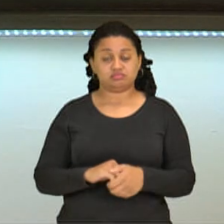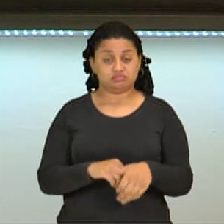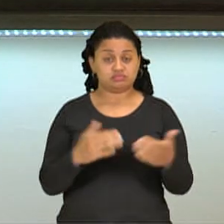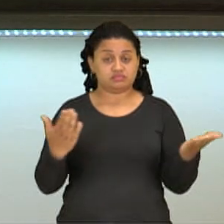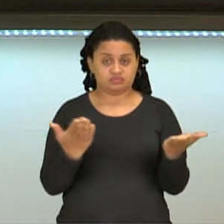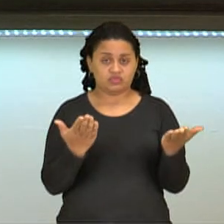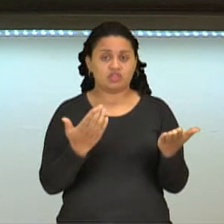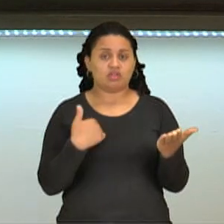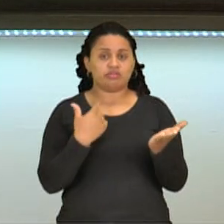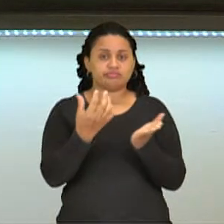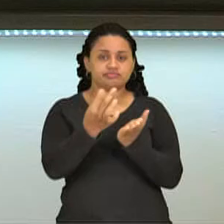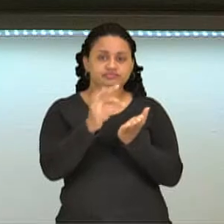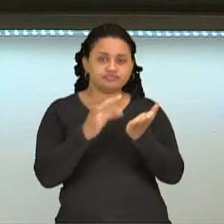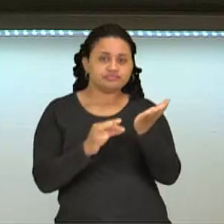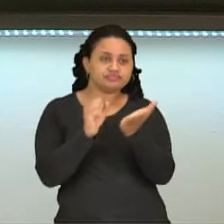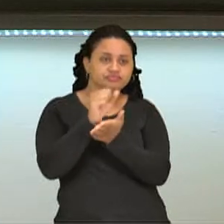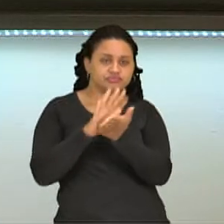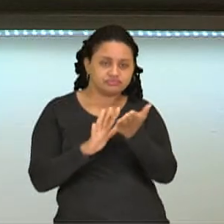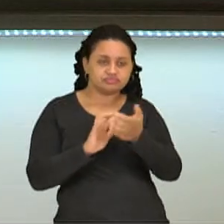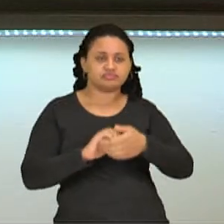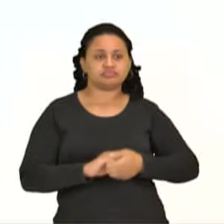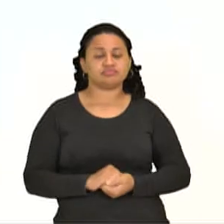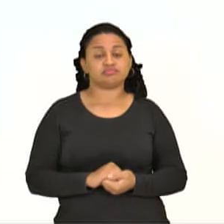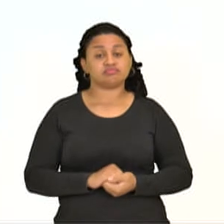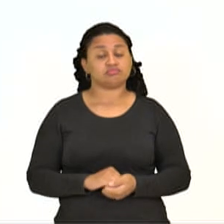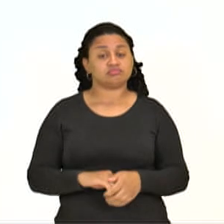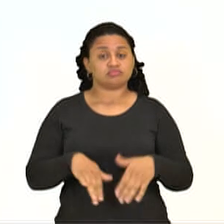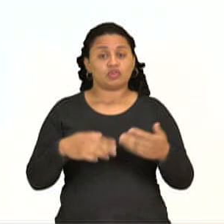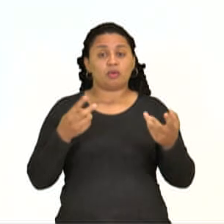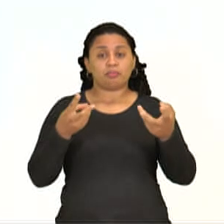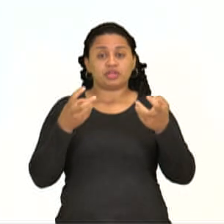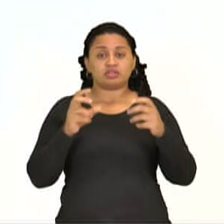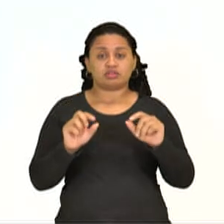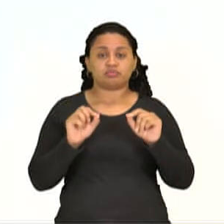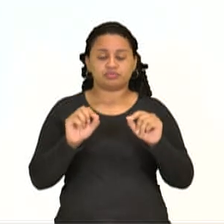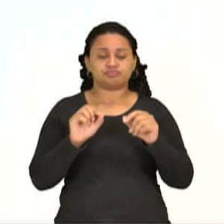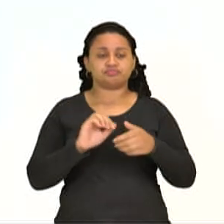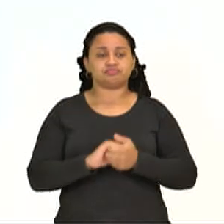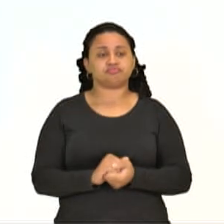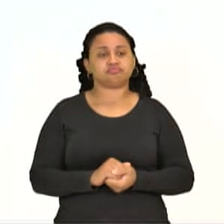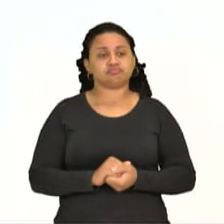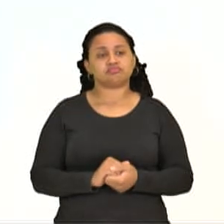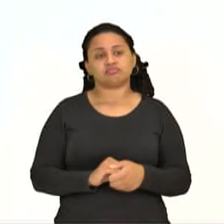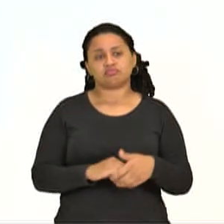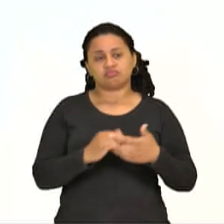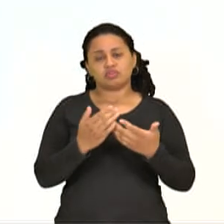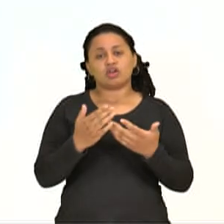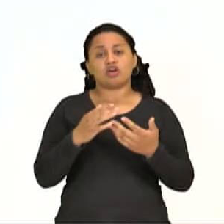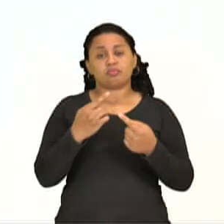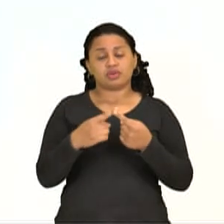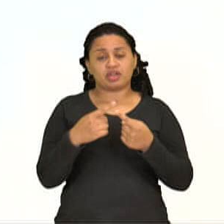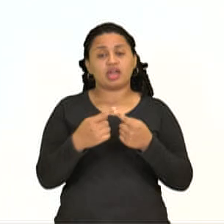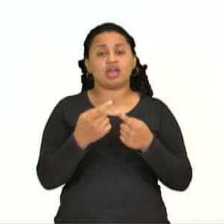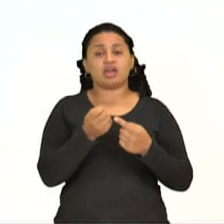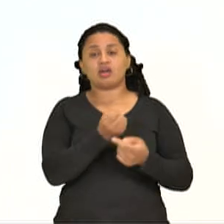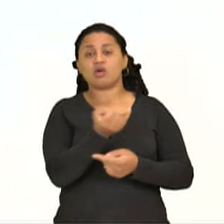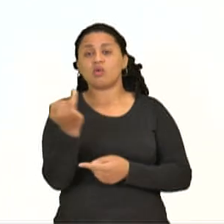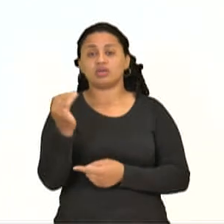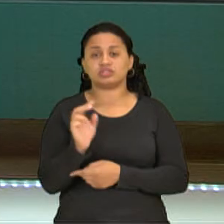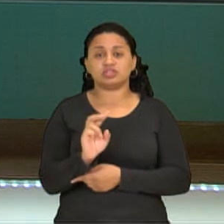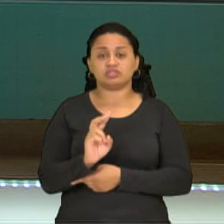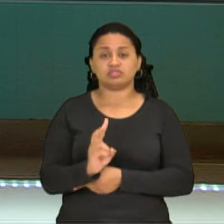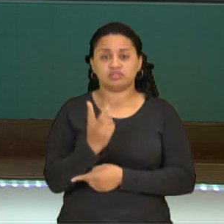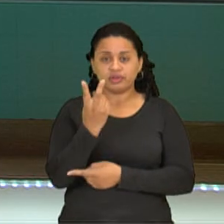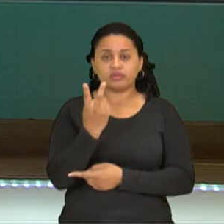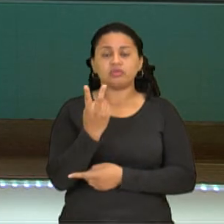Vamos lá, vamos corrigir o nosso exercício? Então veja só, como eu tenho a mesma quantidade de